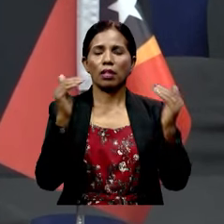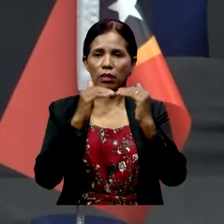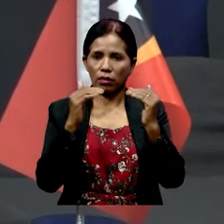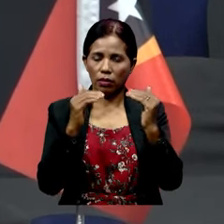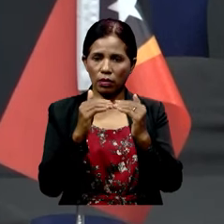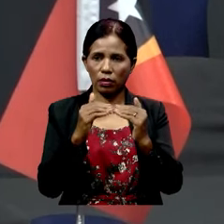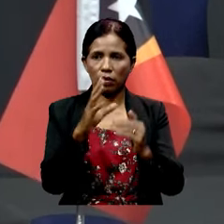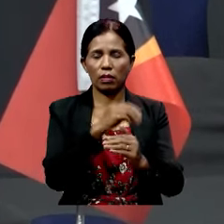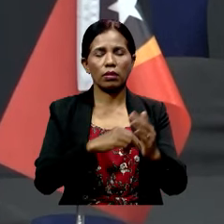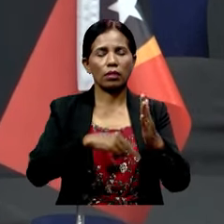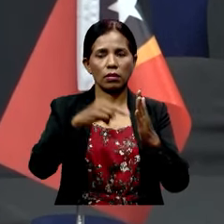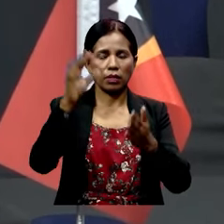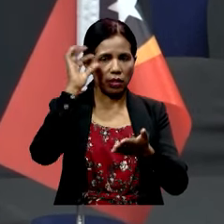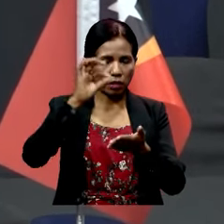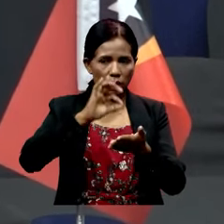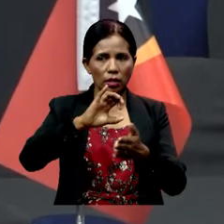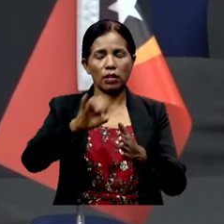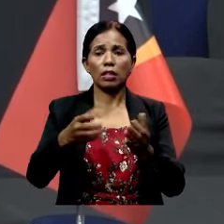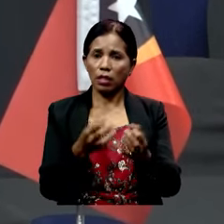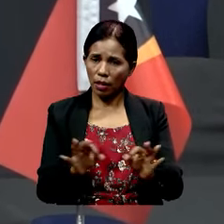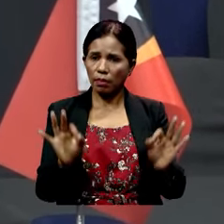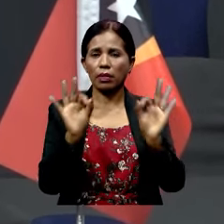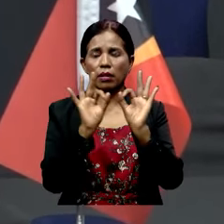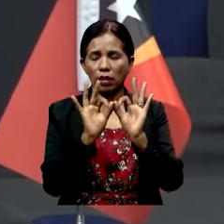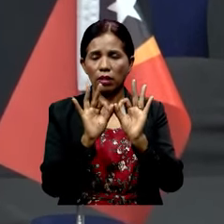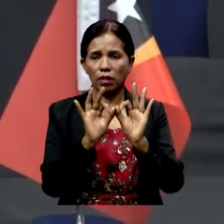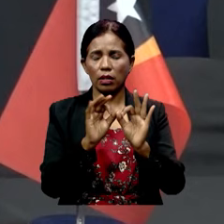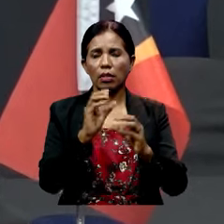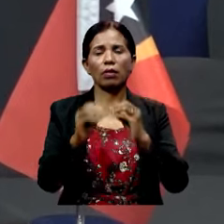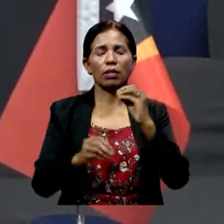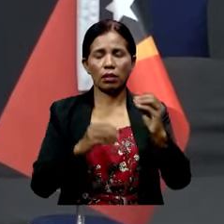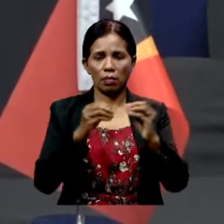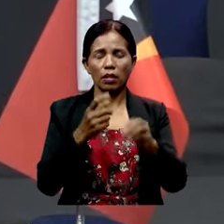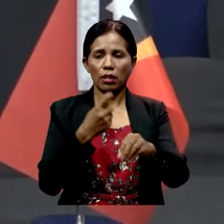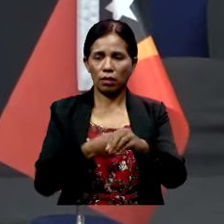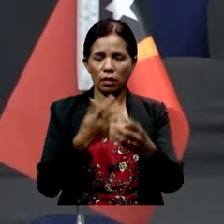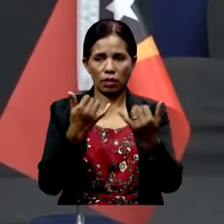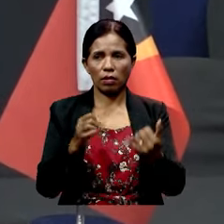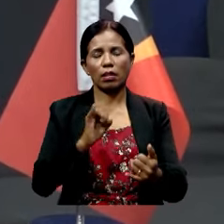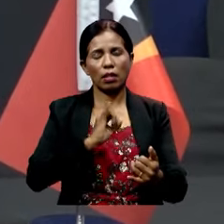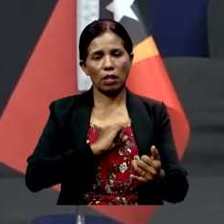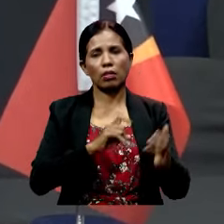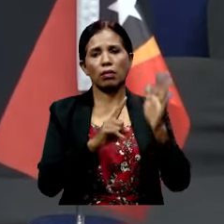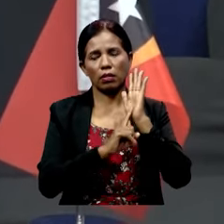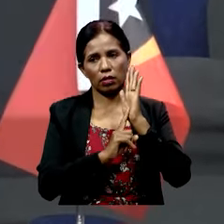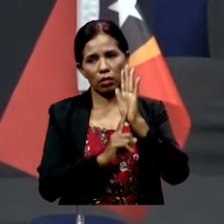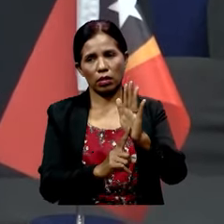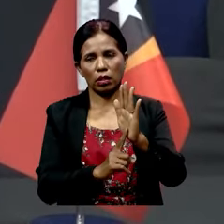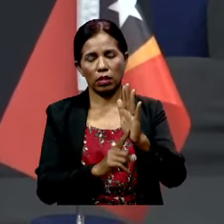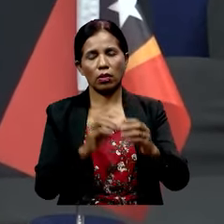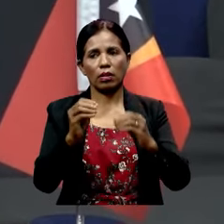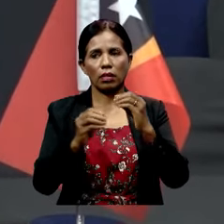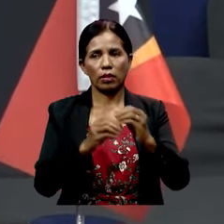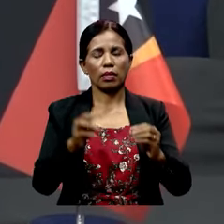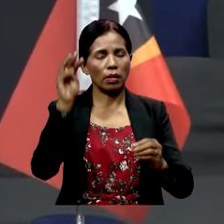ao nível de secretariado, é muito importante, porque neste momento eu informei a Sua Excelência, o